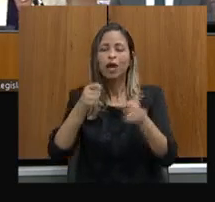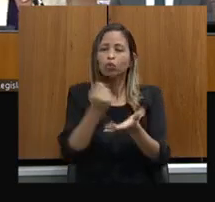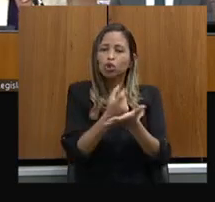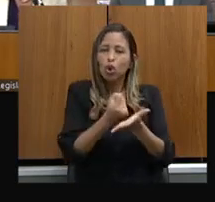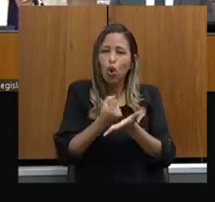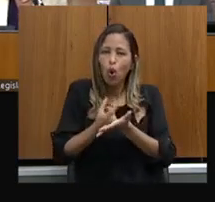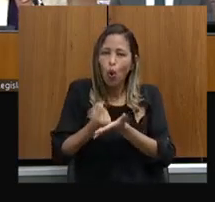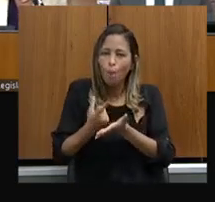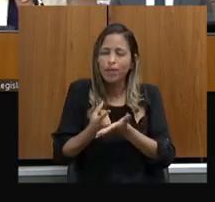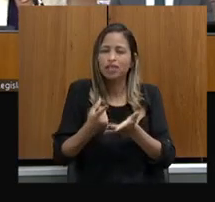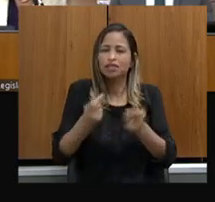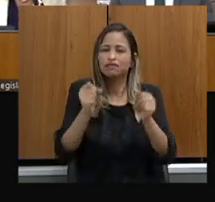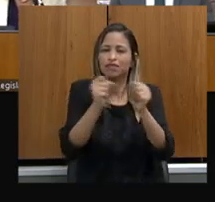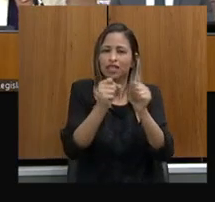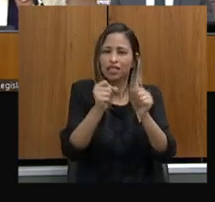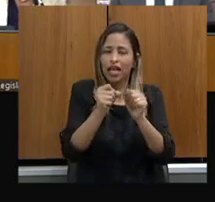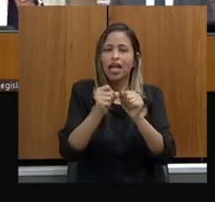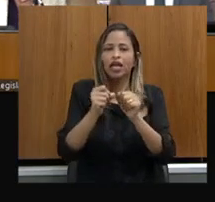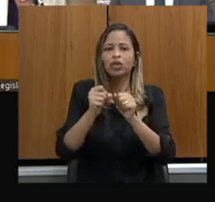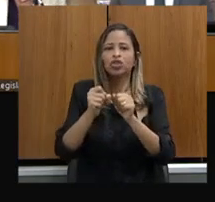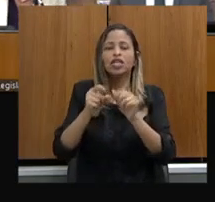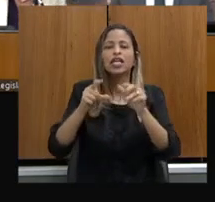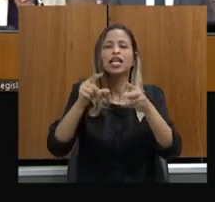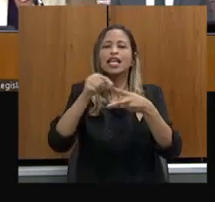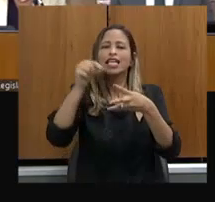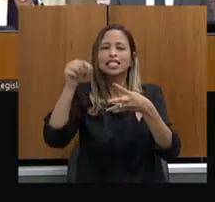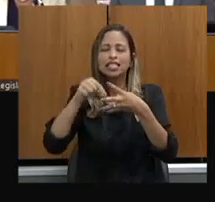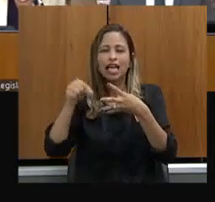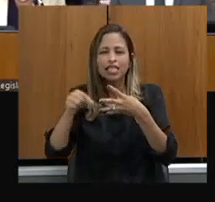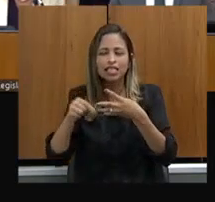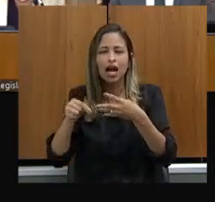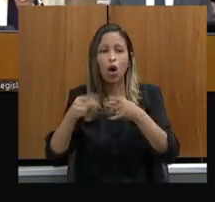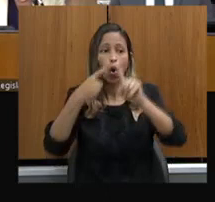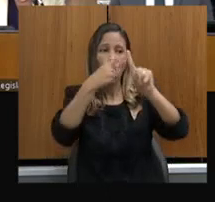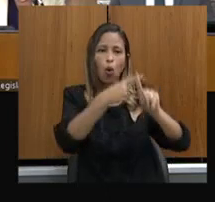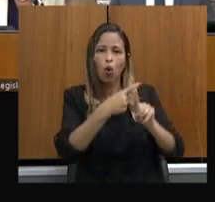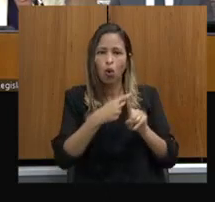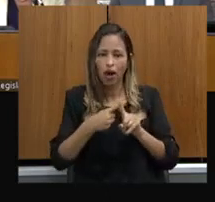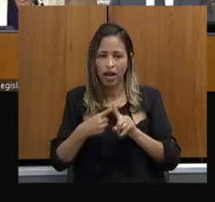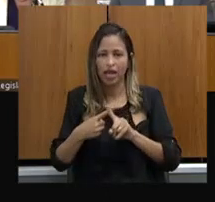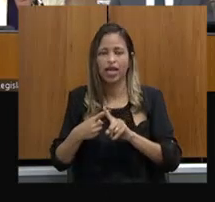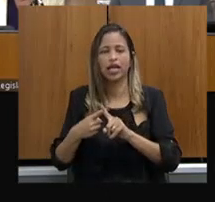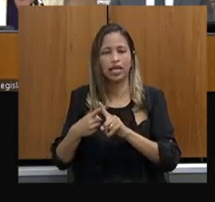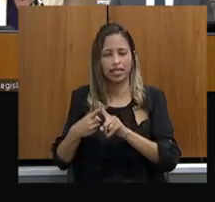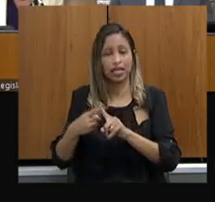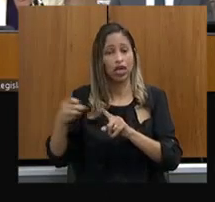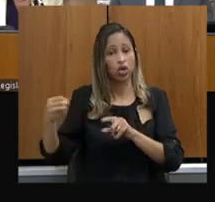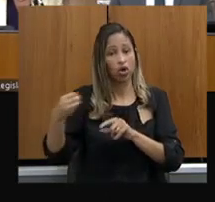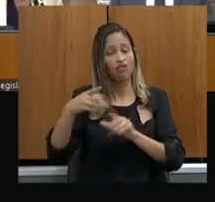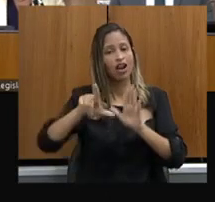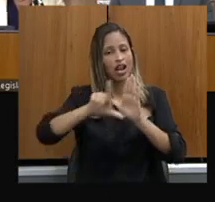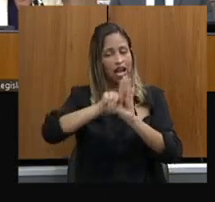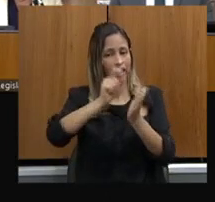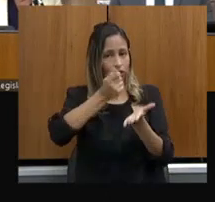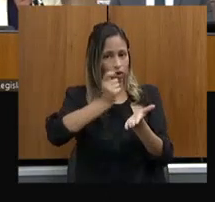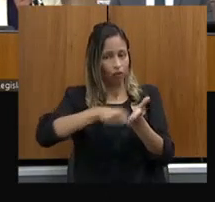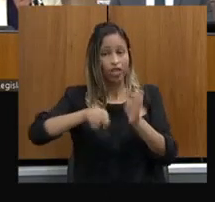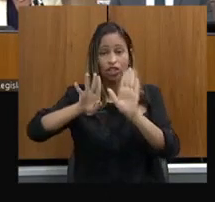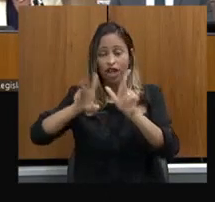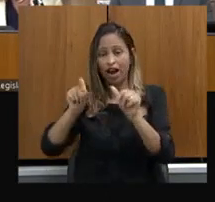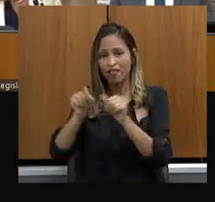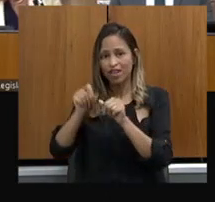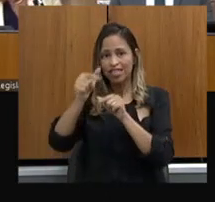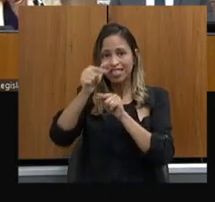as funcionalidades de dispensa de licitação pregão e concorrência para adequados a nova lei de citações de contratos já